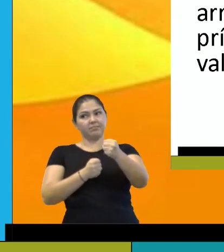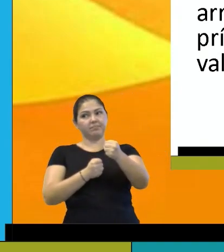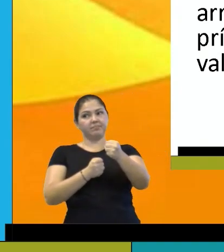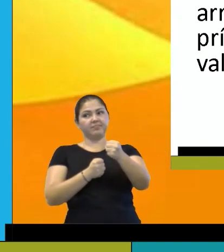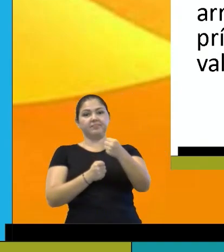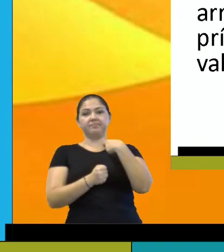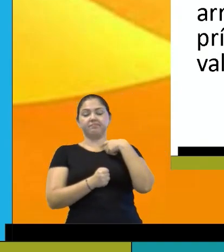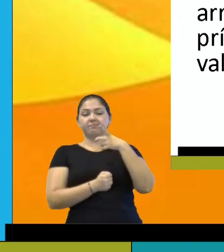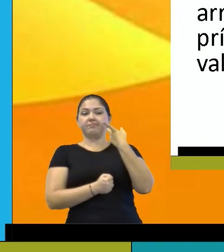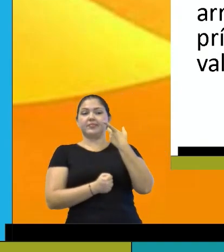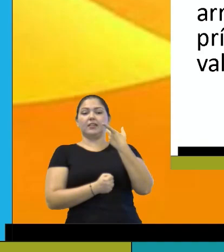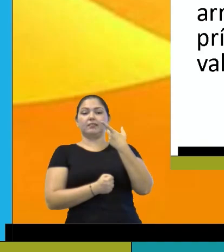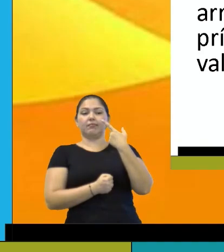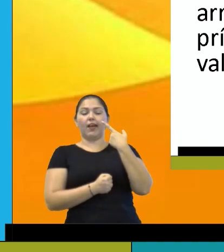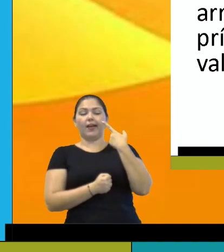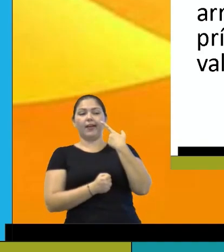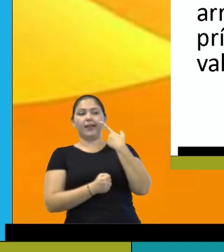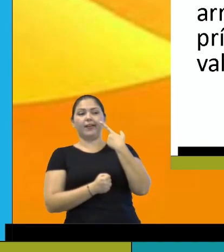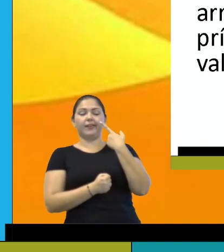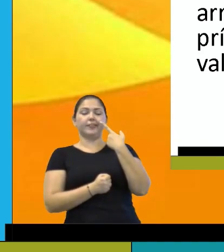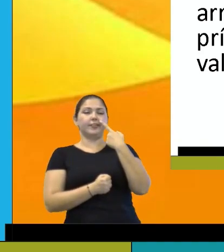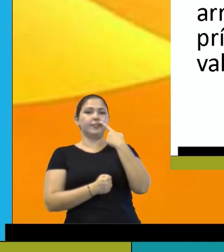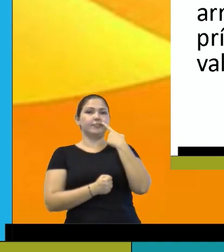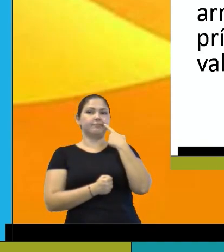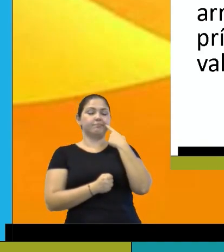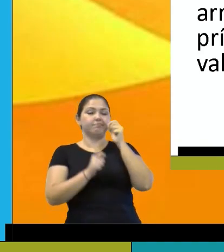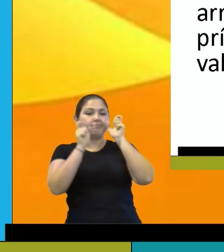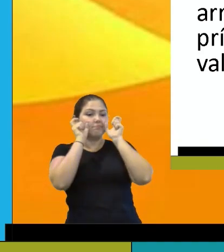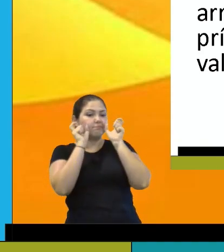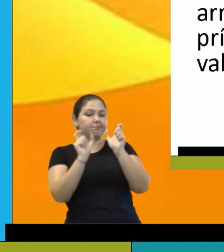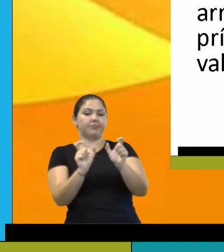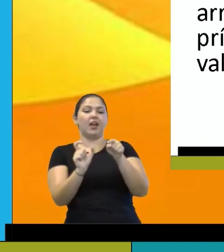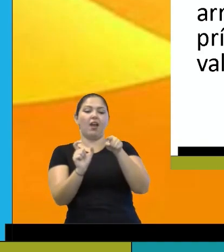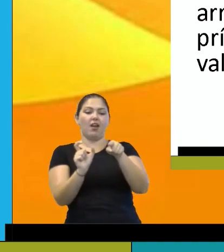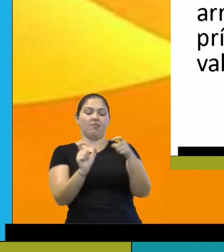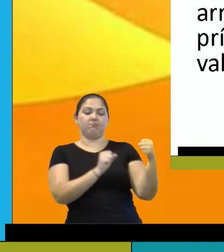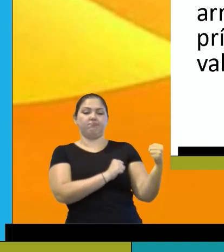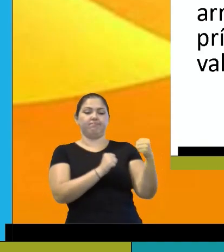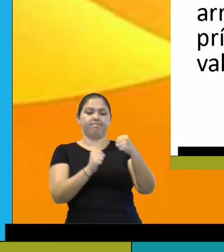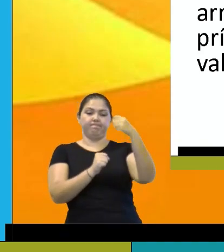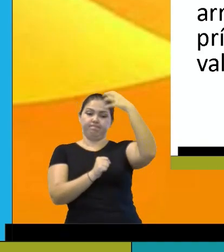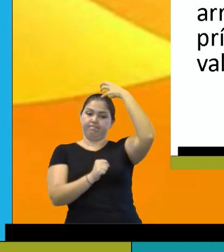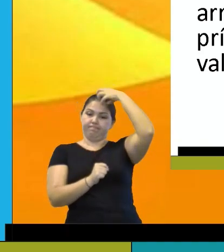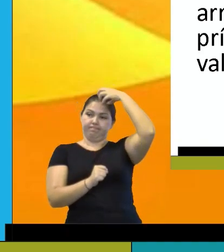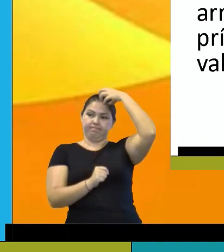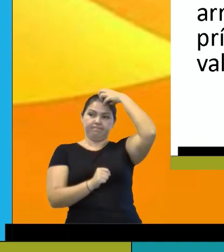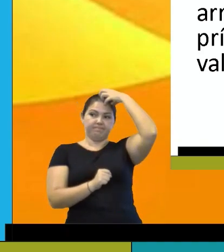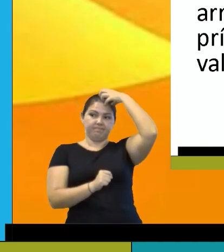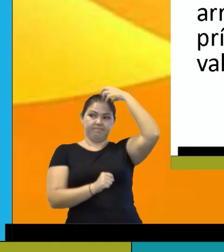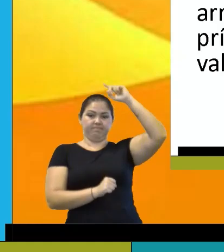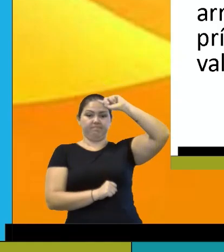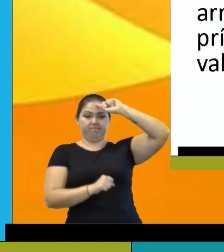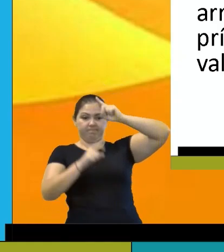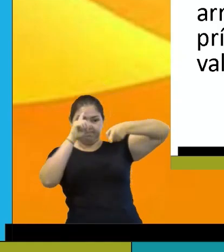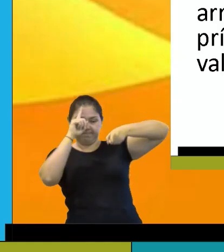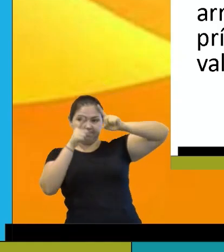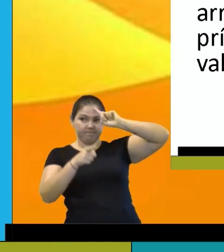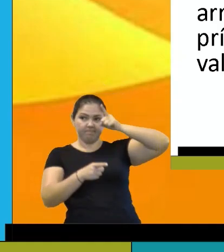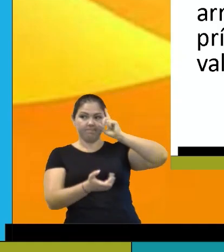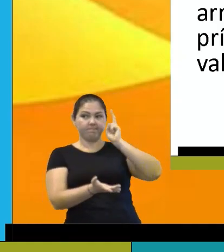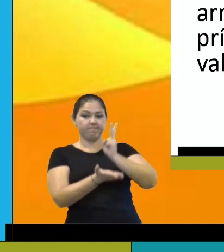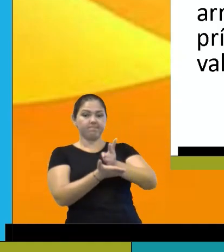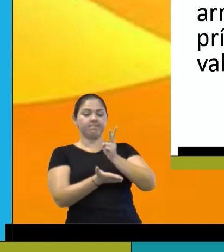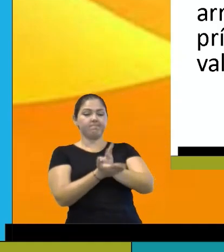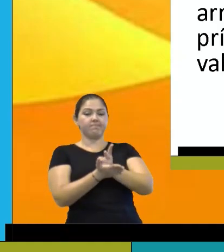volúvel, ele é interesseiro, ele é egoísta? Então, para que um príncipe ele possa se manter no poder, é necessário